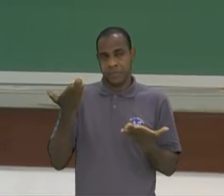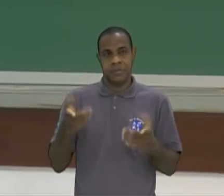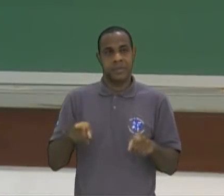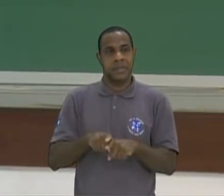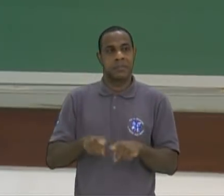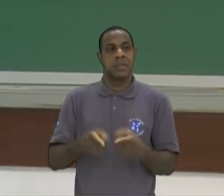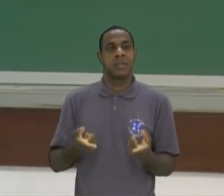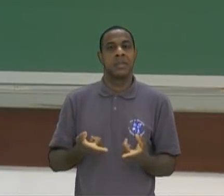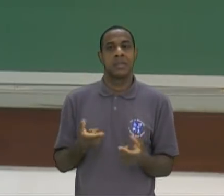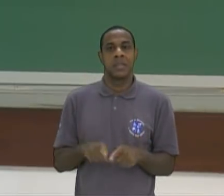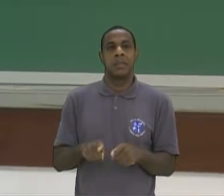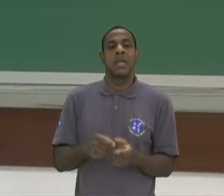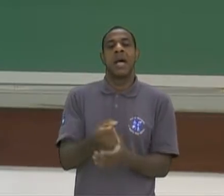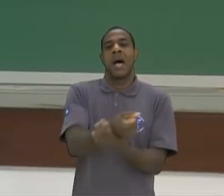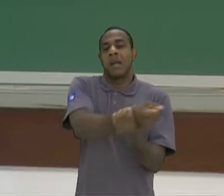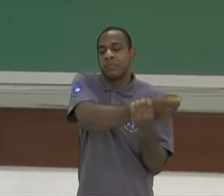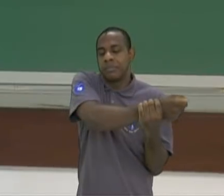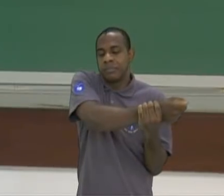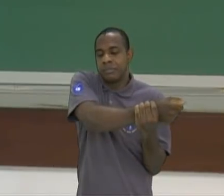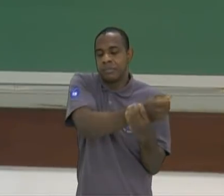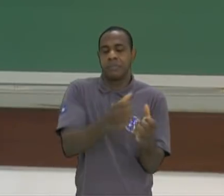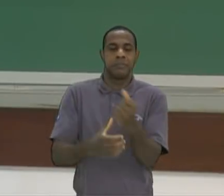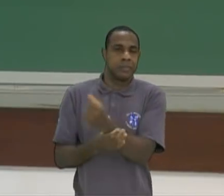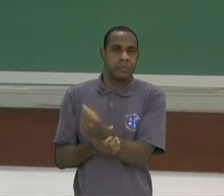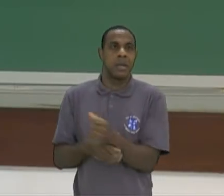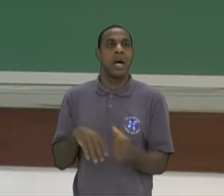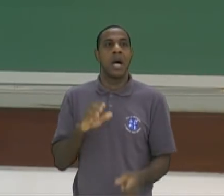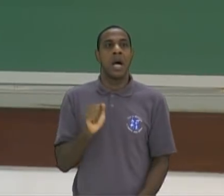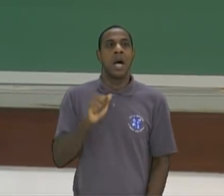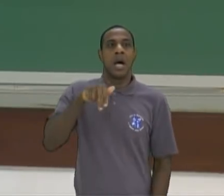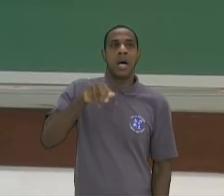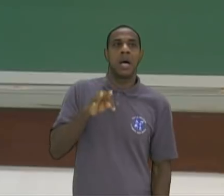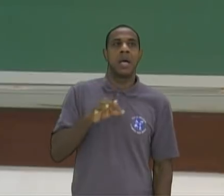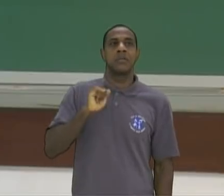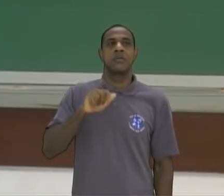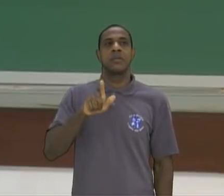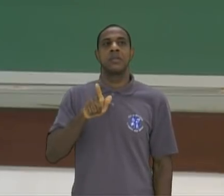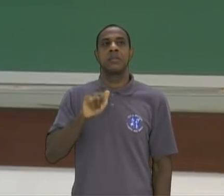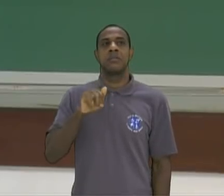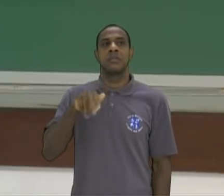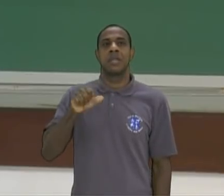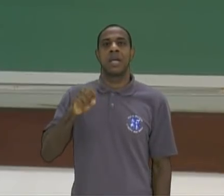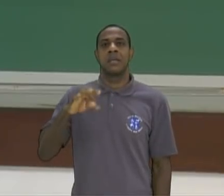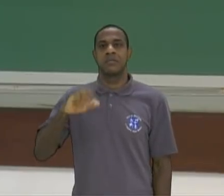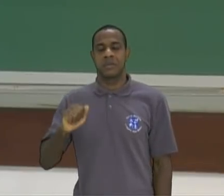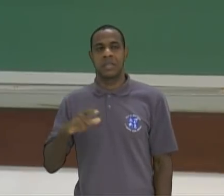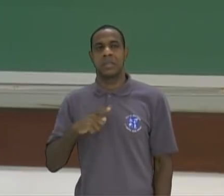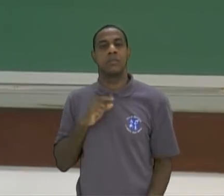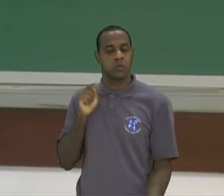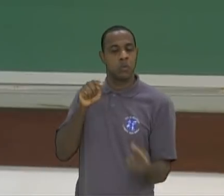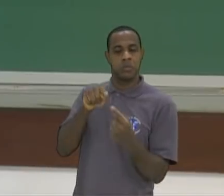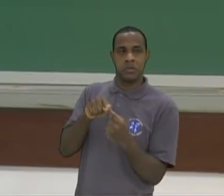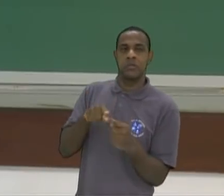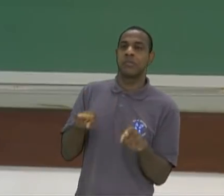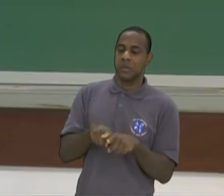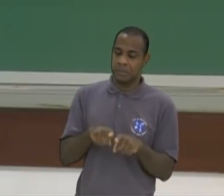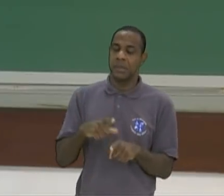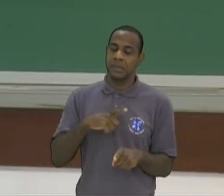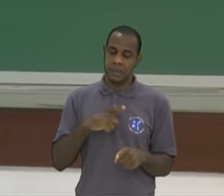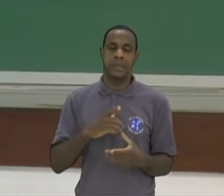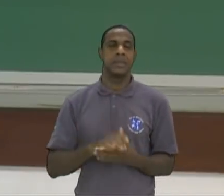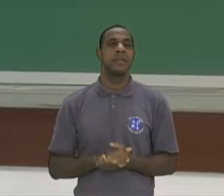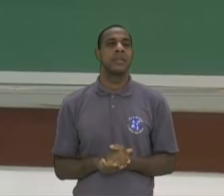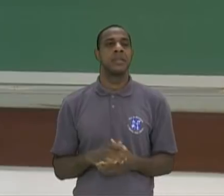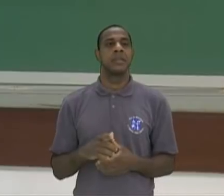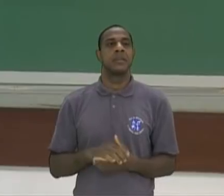e de alongamentos, a antiginástica tem o seu fim, tem o seu objetivo. É justamente essa a